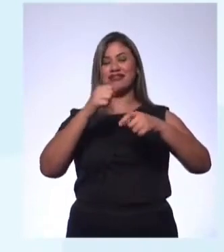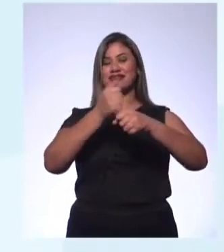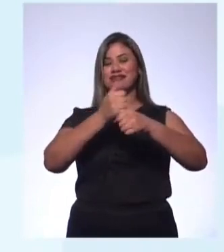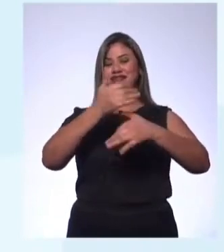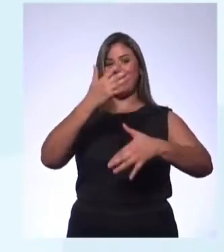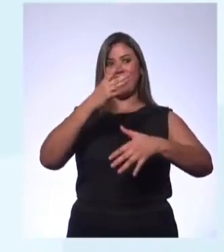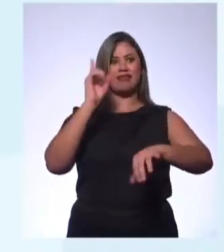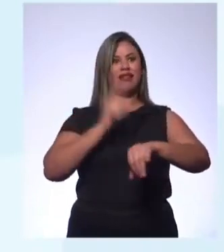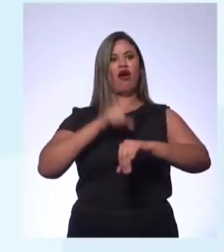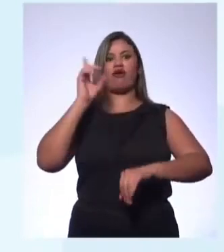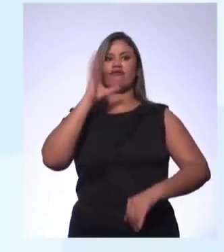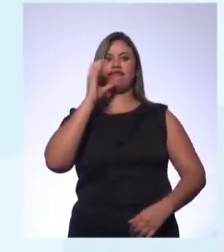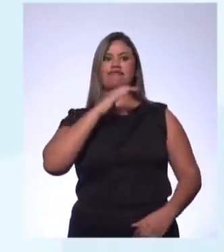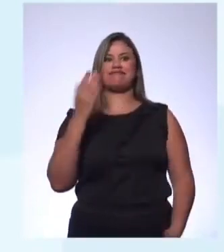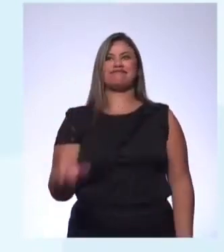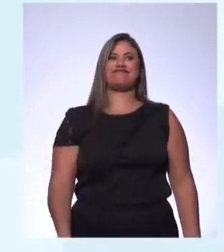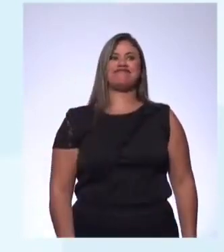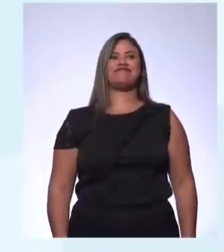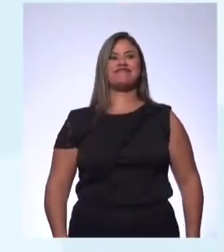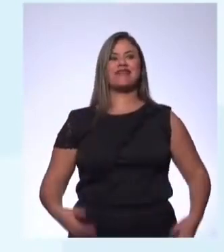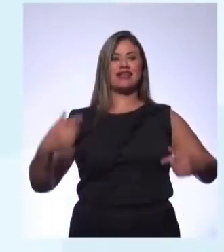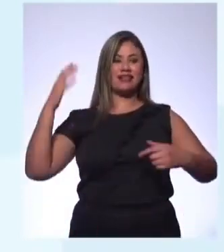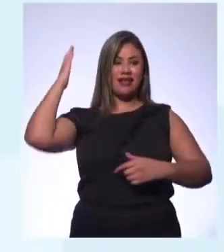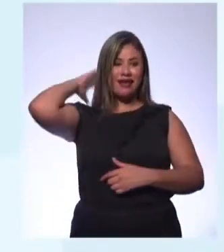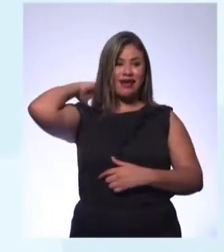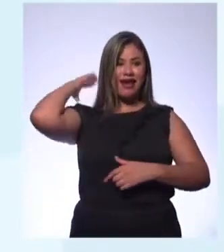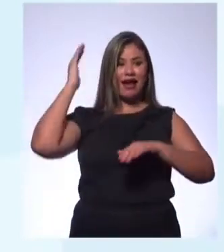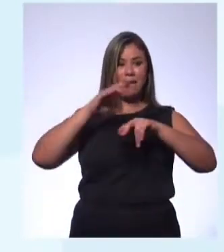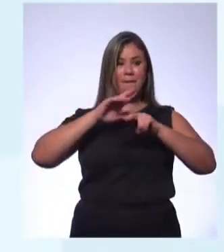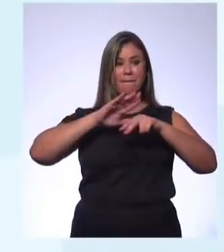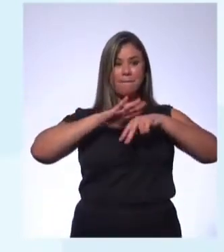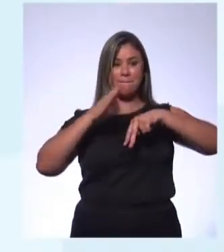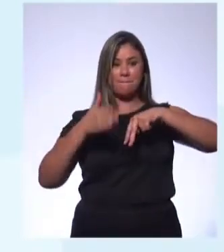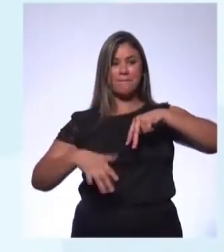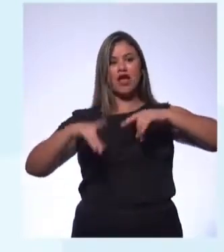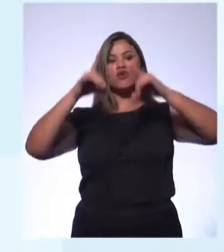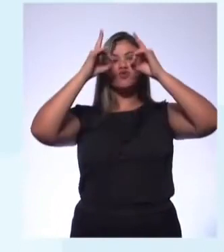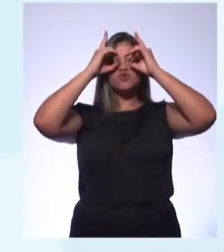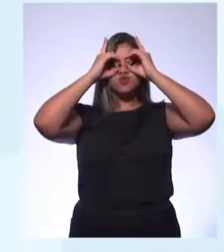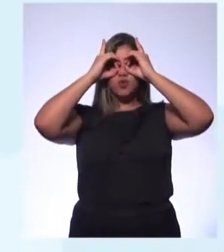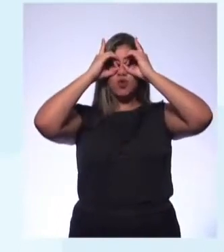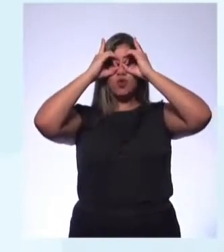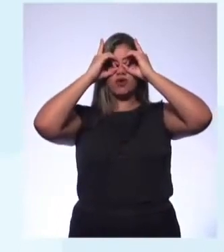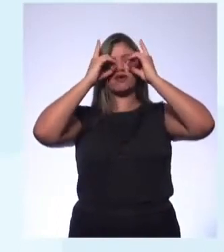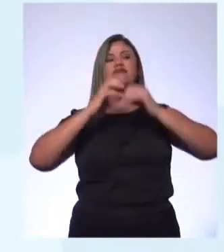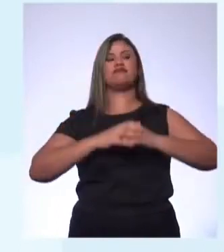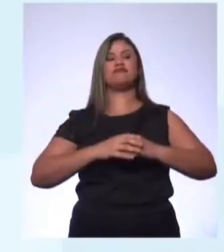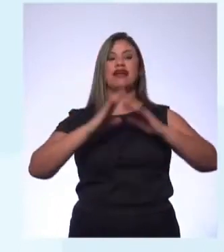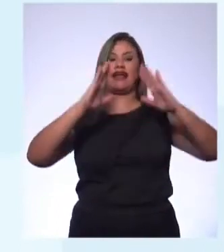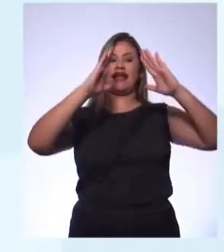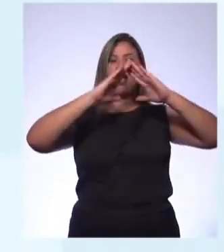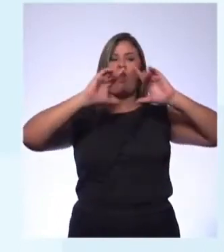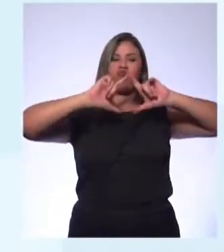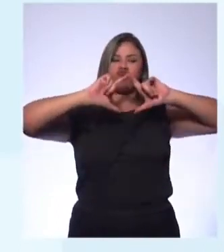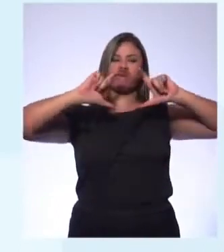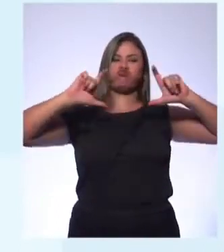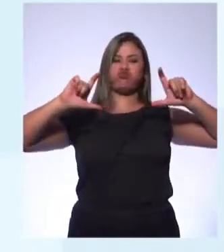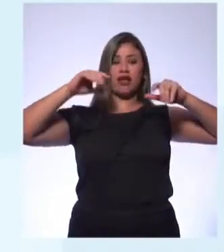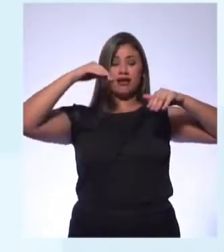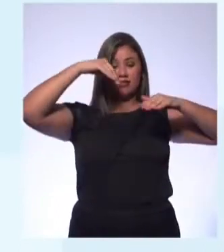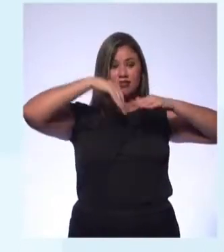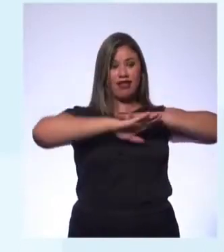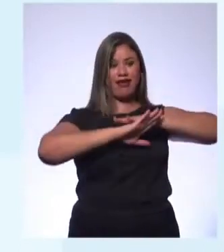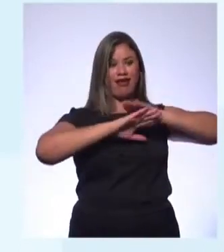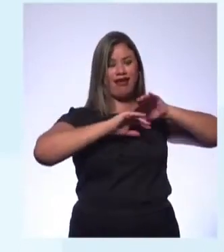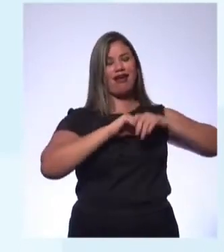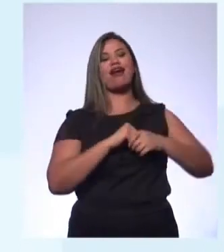estão compartilhando, né? Já, eles estão bem rápidos. Usa capa preta, máscara de morcego, mora numa mansão com uma caverna subterrânea